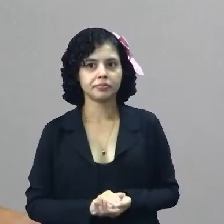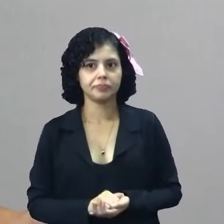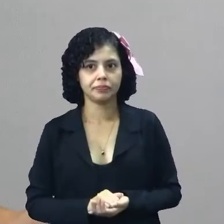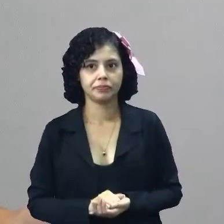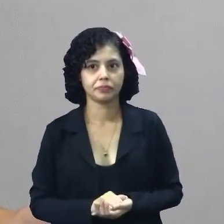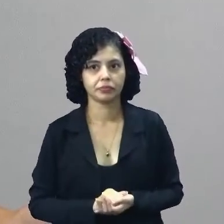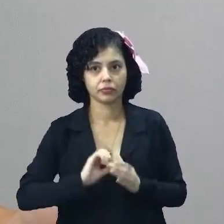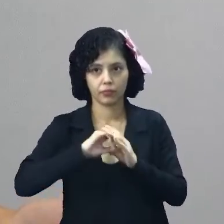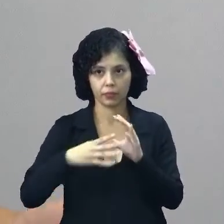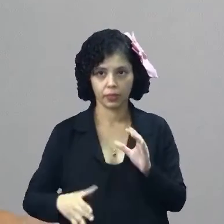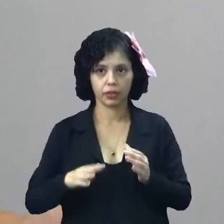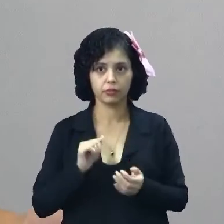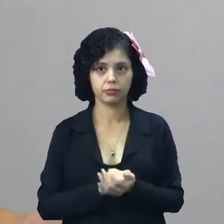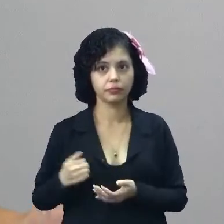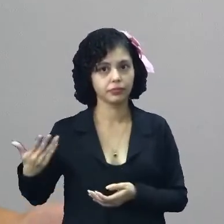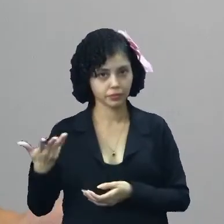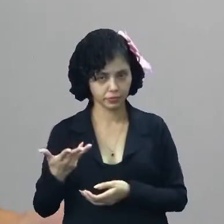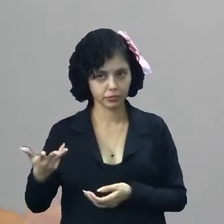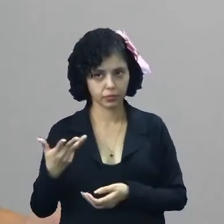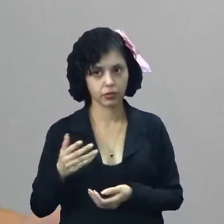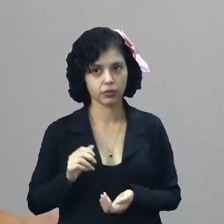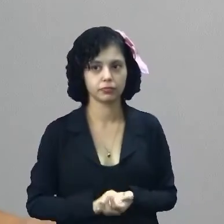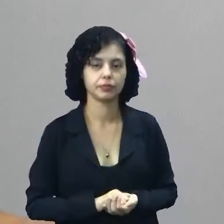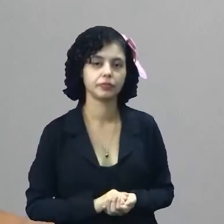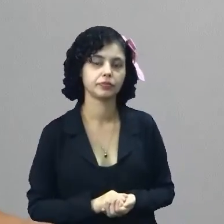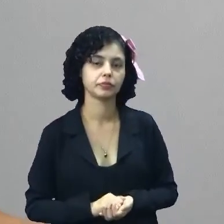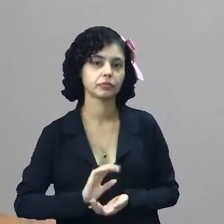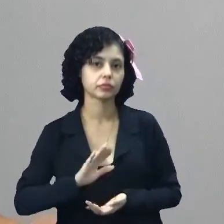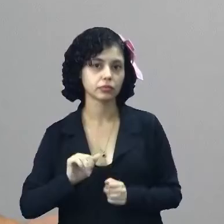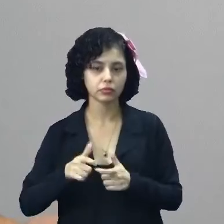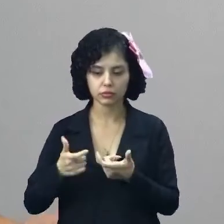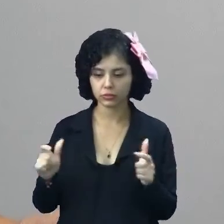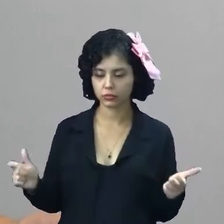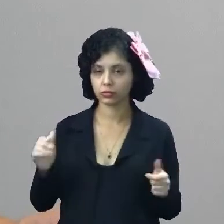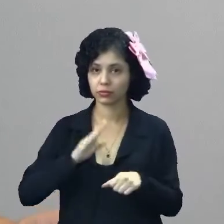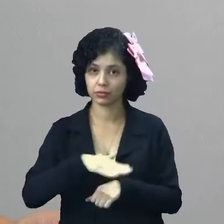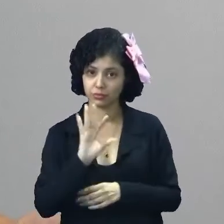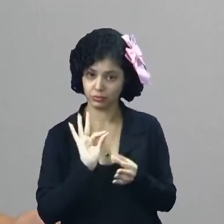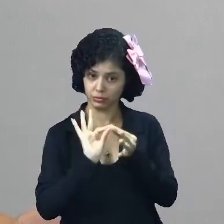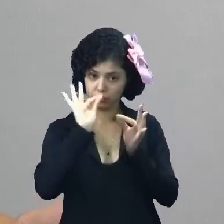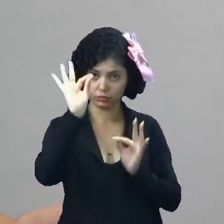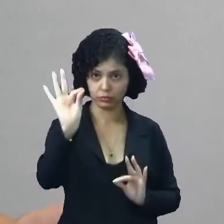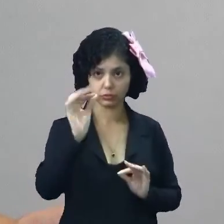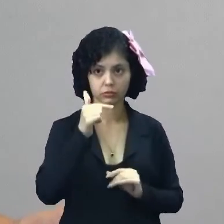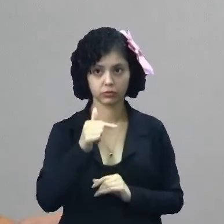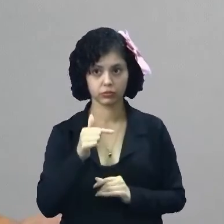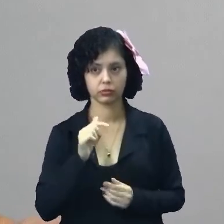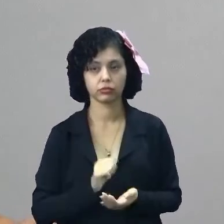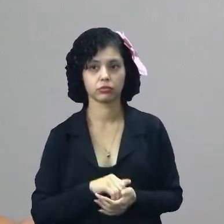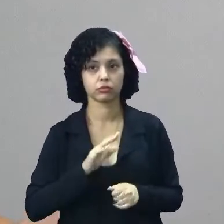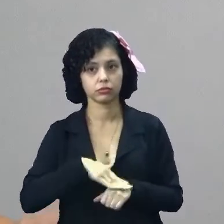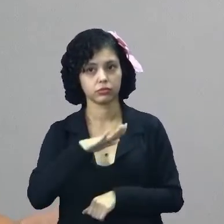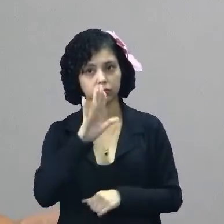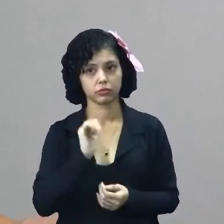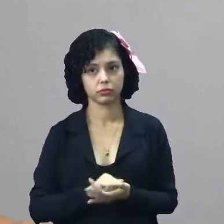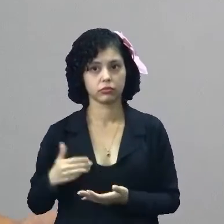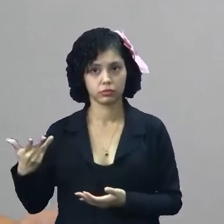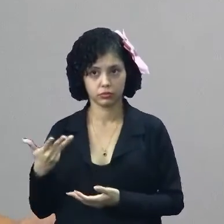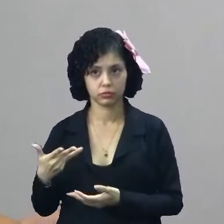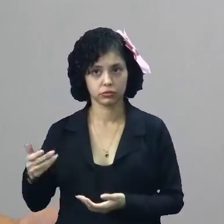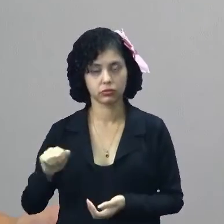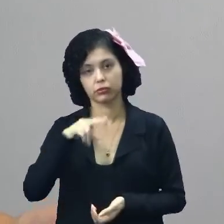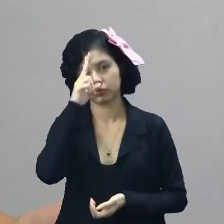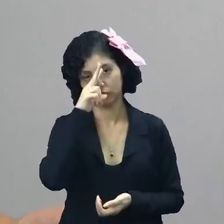eu vou dizer que se caracteriza como básico. E aí, quanto mais longe do 7, mais básico vai